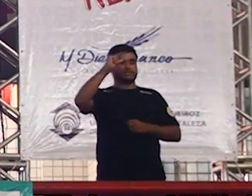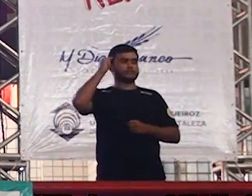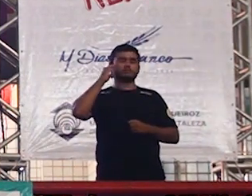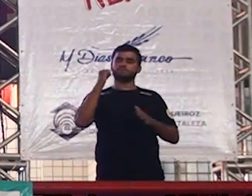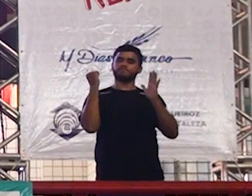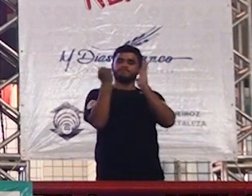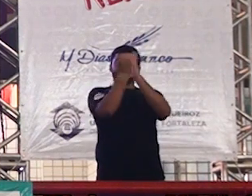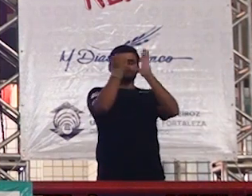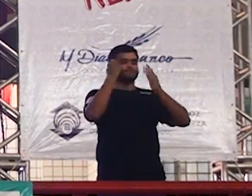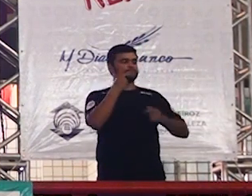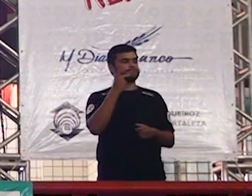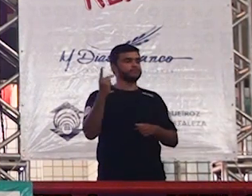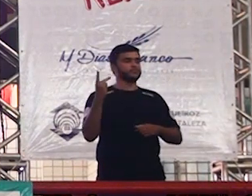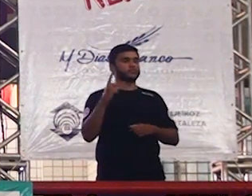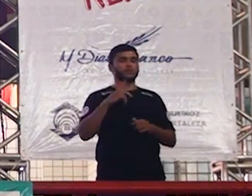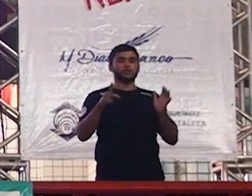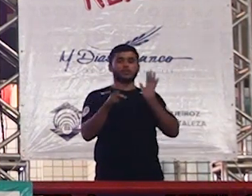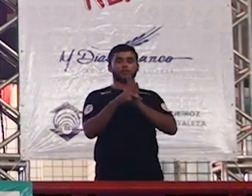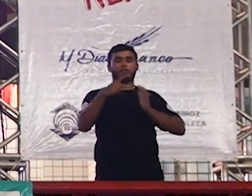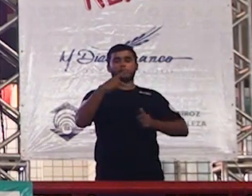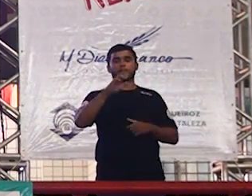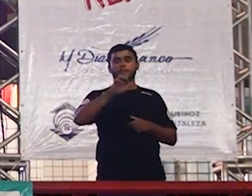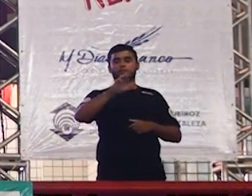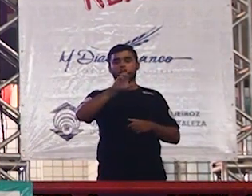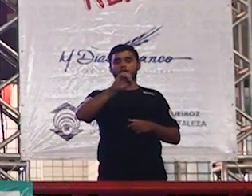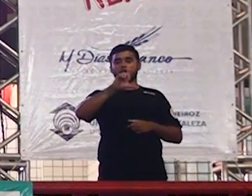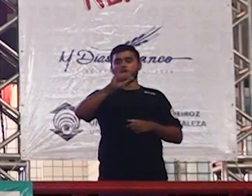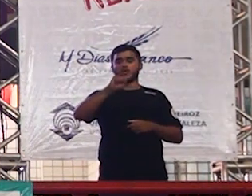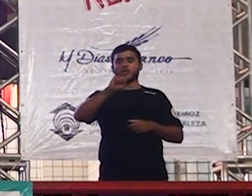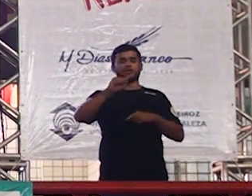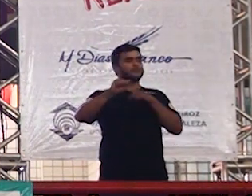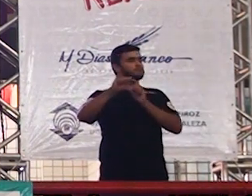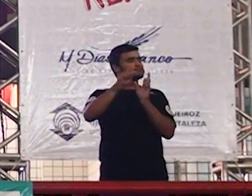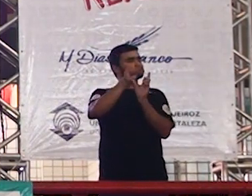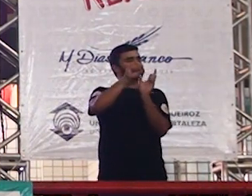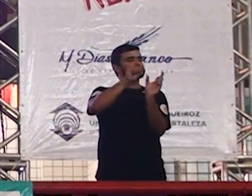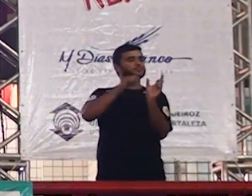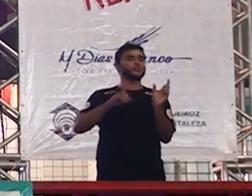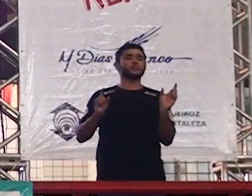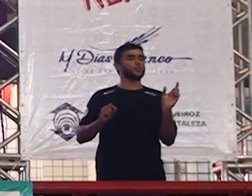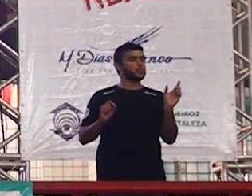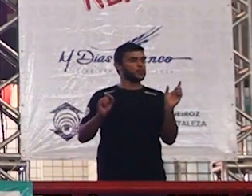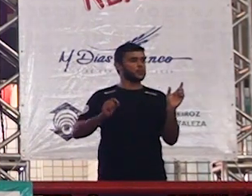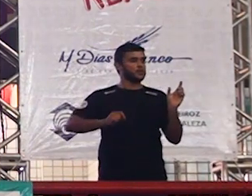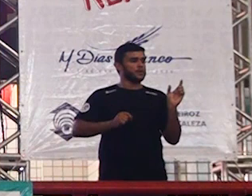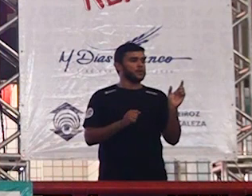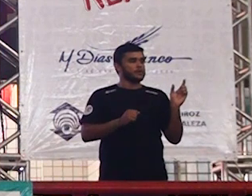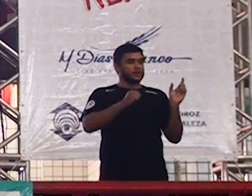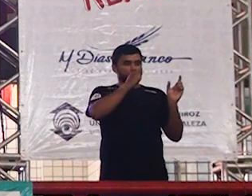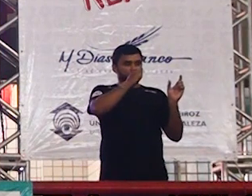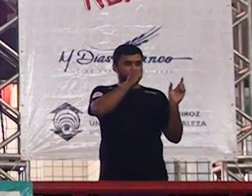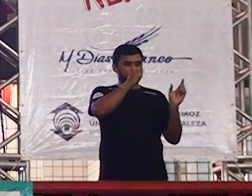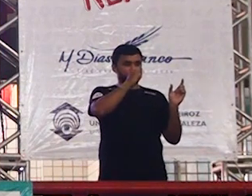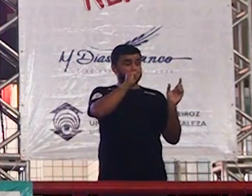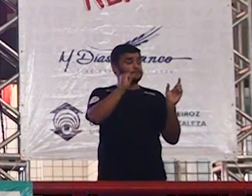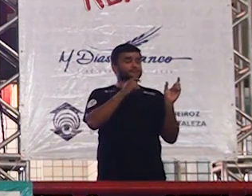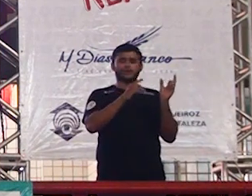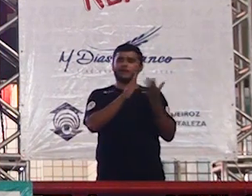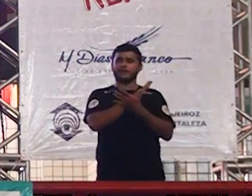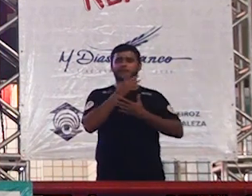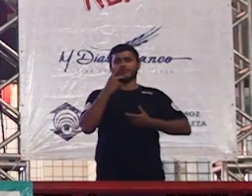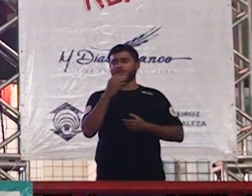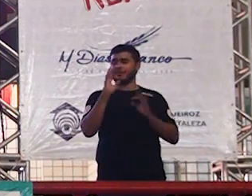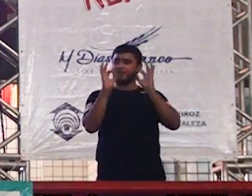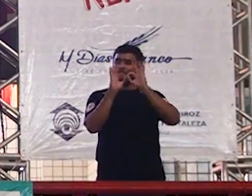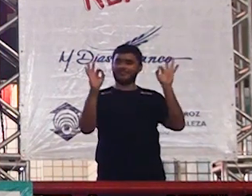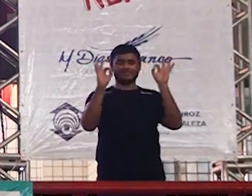históricas de pérolas. O que são pérolas? São absurdos que a galera